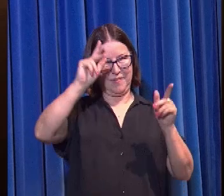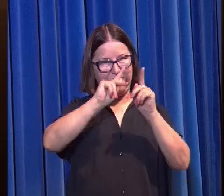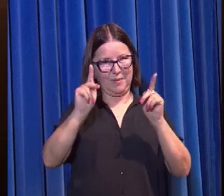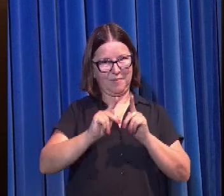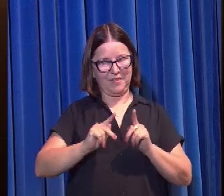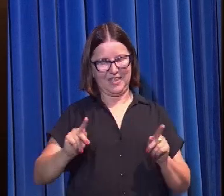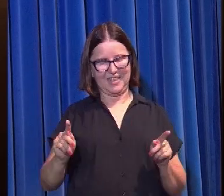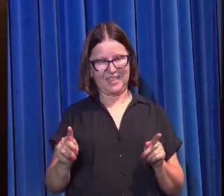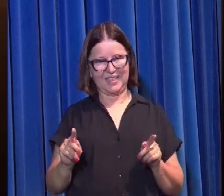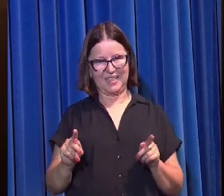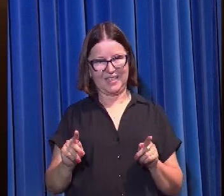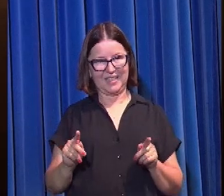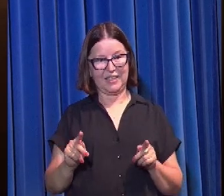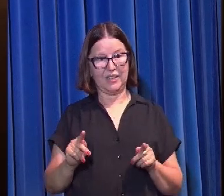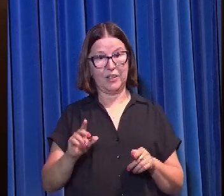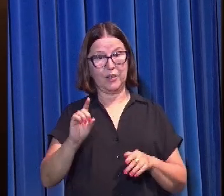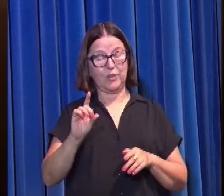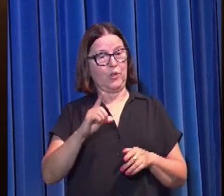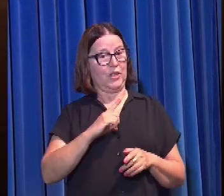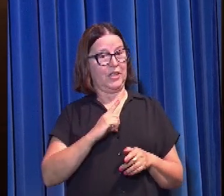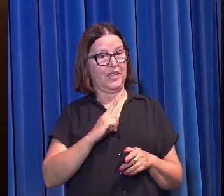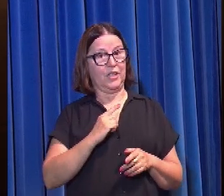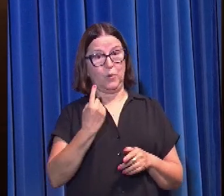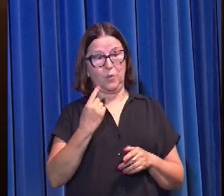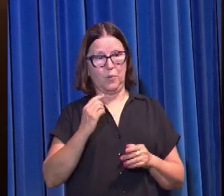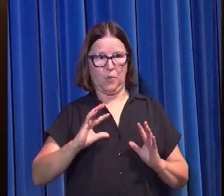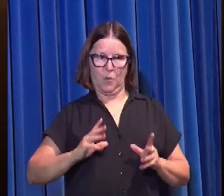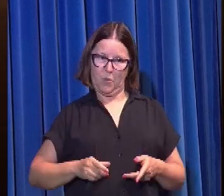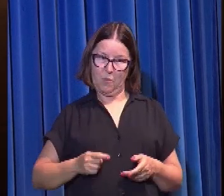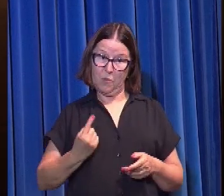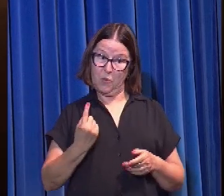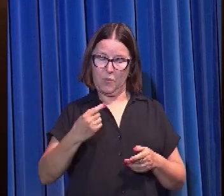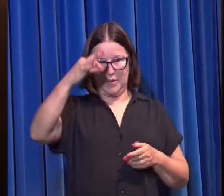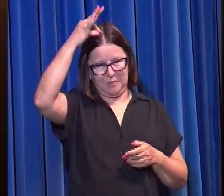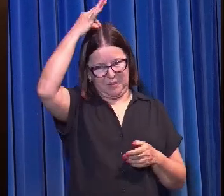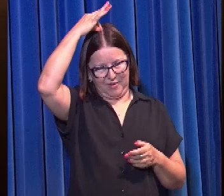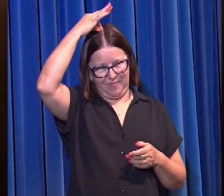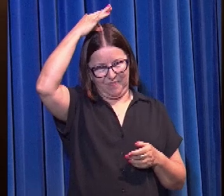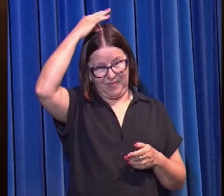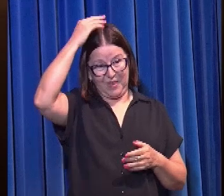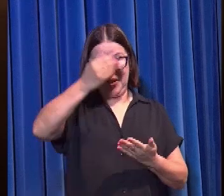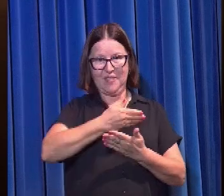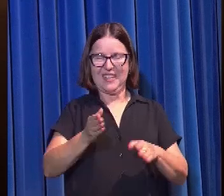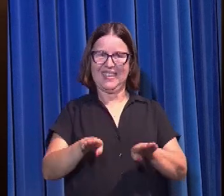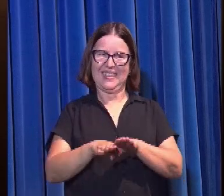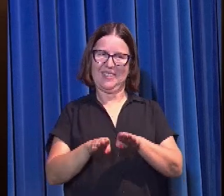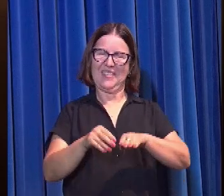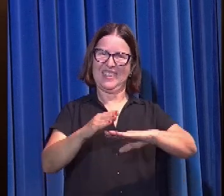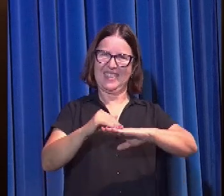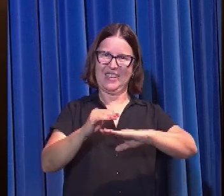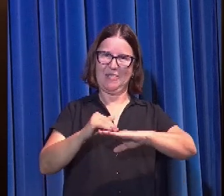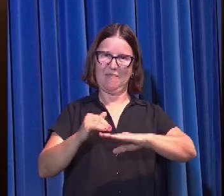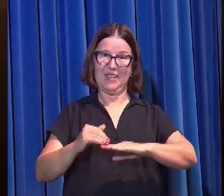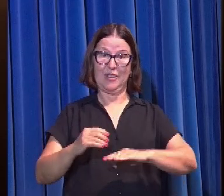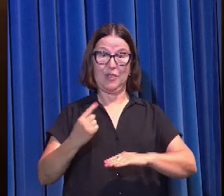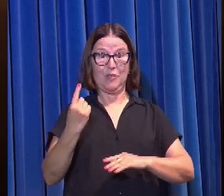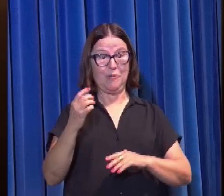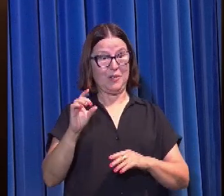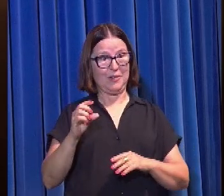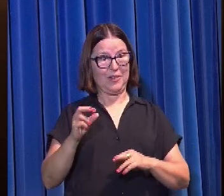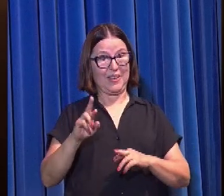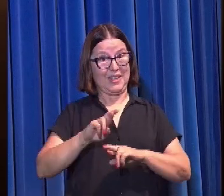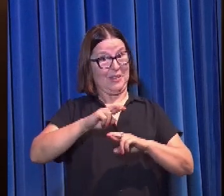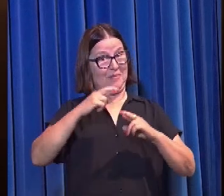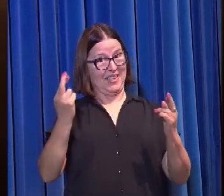Há somente um corpo e um Espírito, como também fostes chamados numa só esperança da